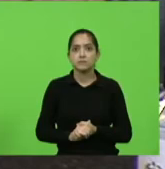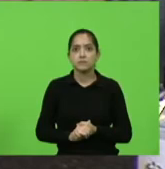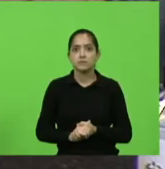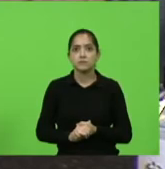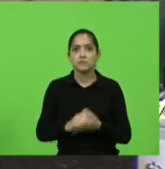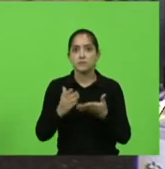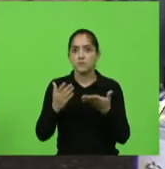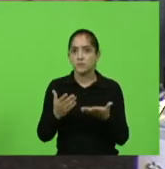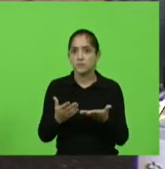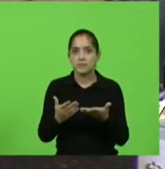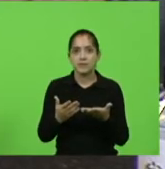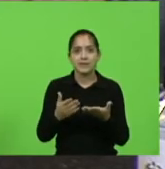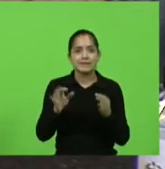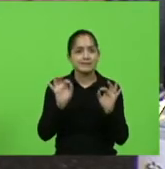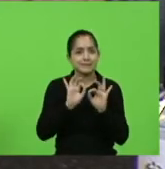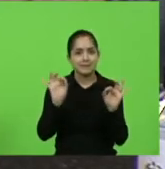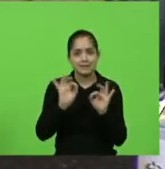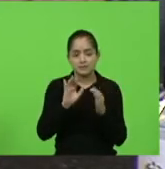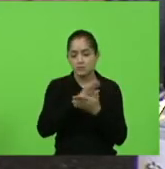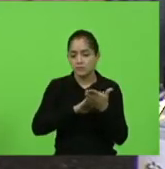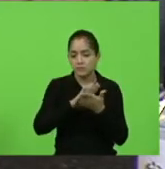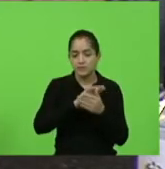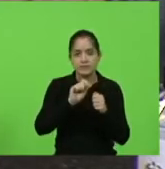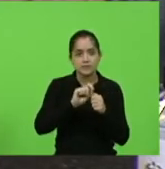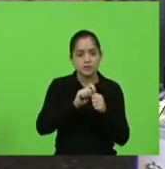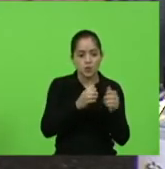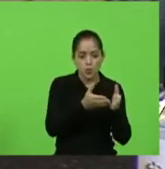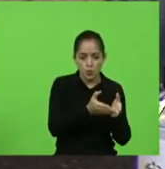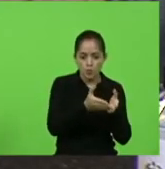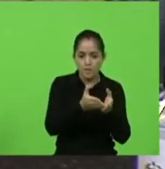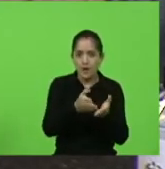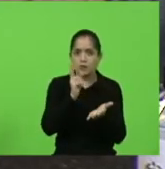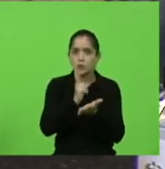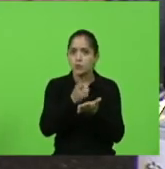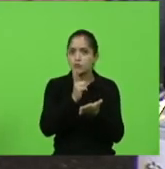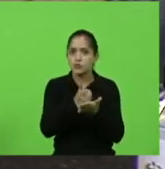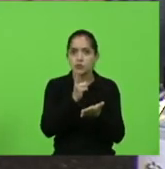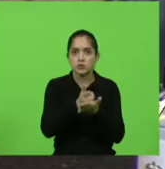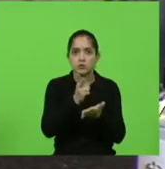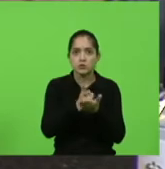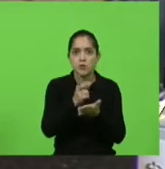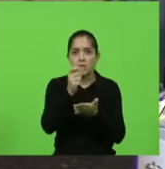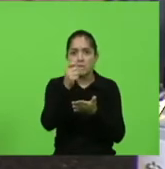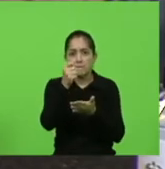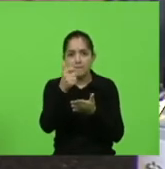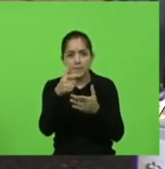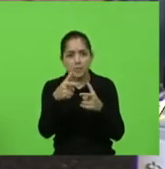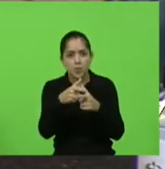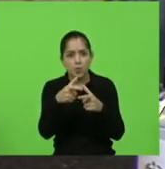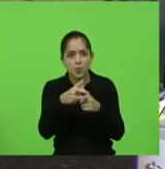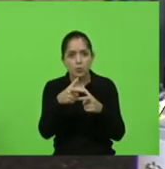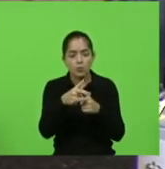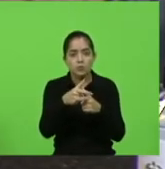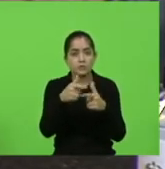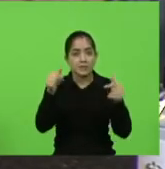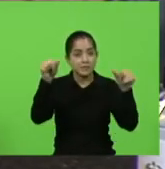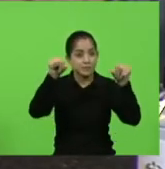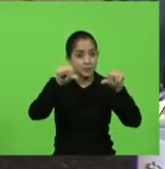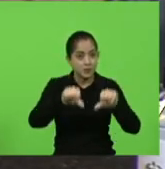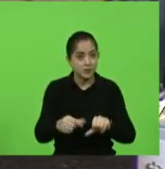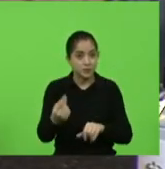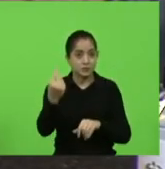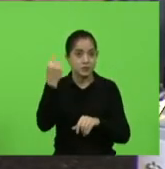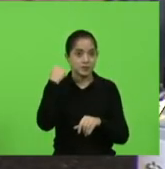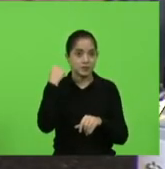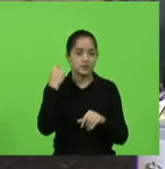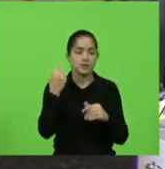Aqueles atuneiros, nada. Os barcos continuam entrando pouquíssimos, o porto continua pior do que quando era federalizado,